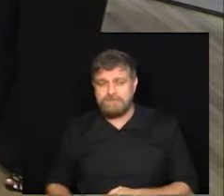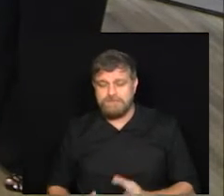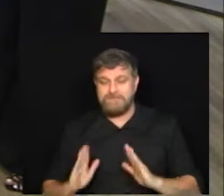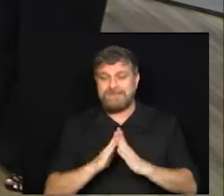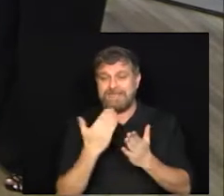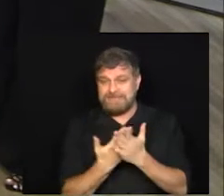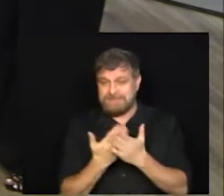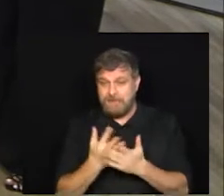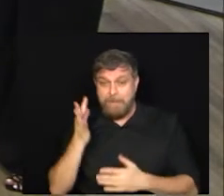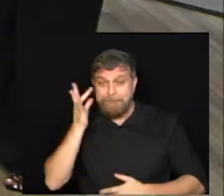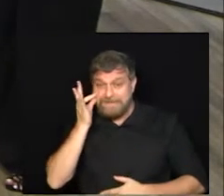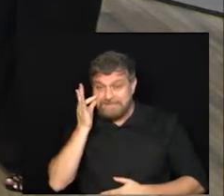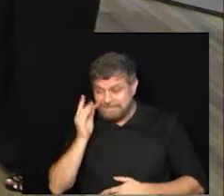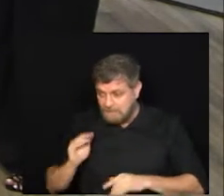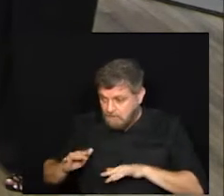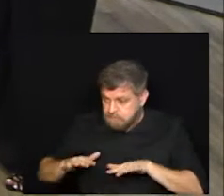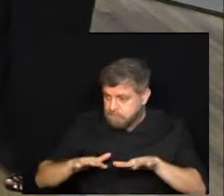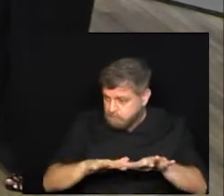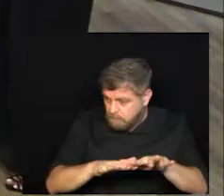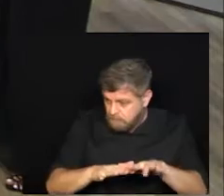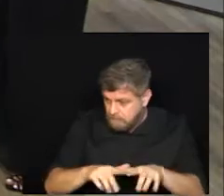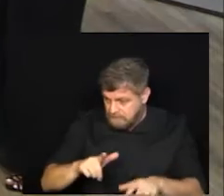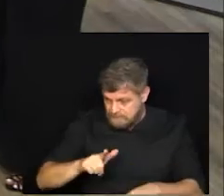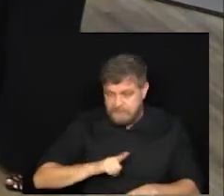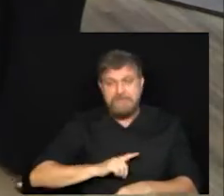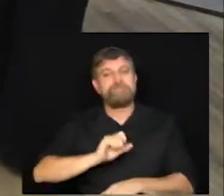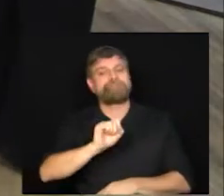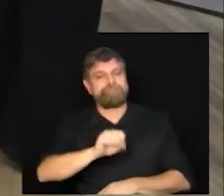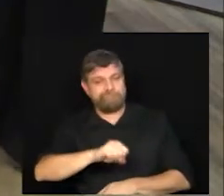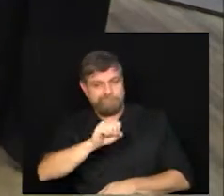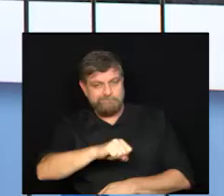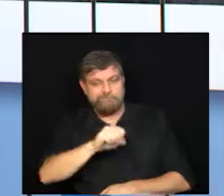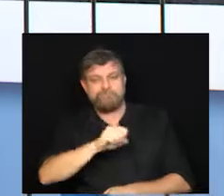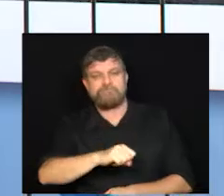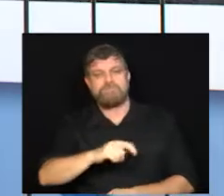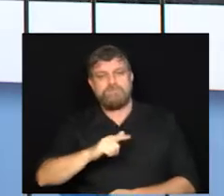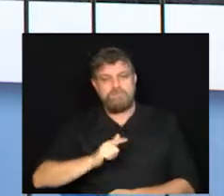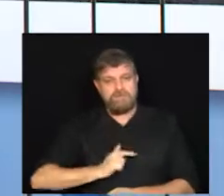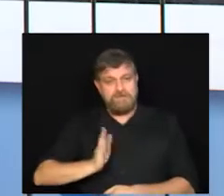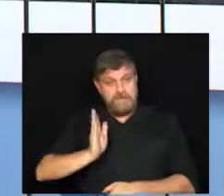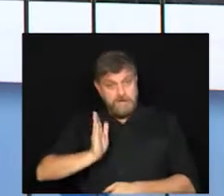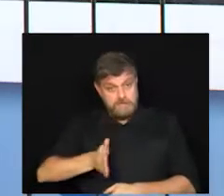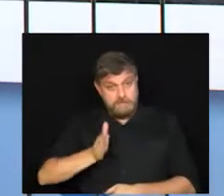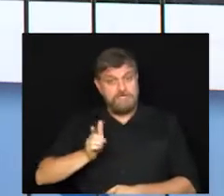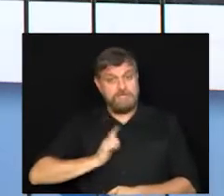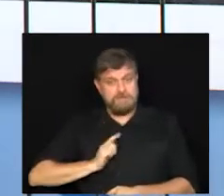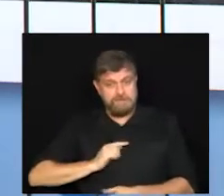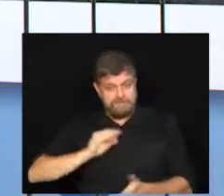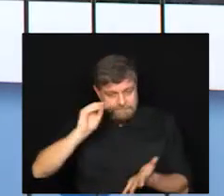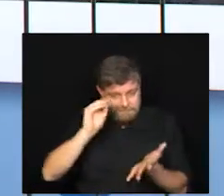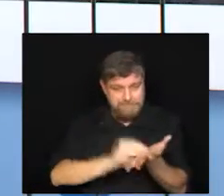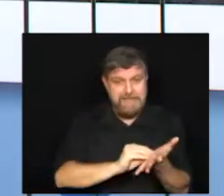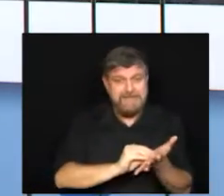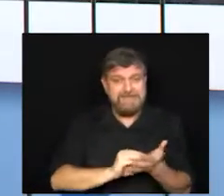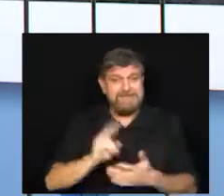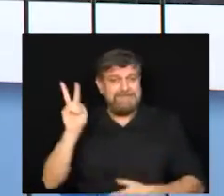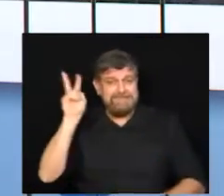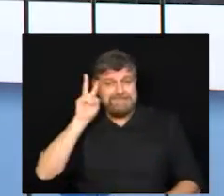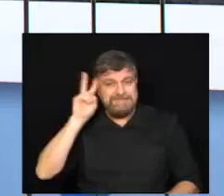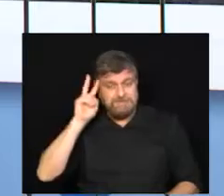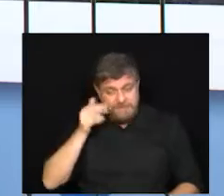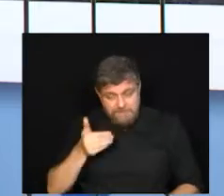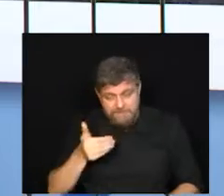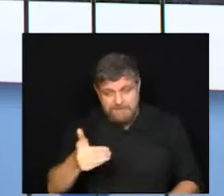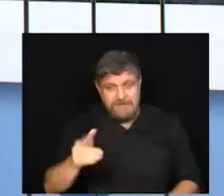das aulas presenciais? Tivemos sim alguma discussão, inclusive já está agendado para segunda-feira,